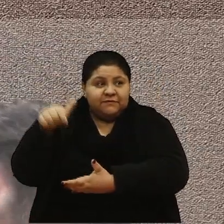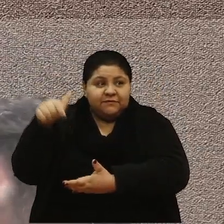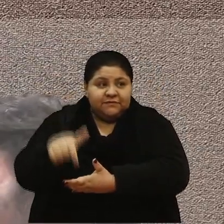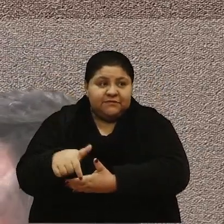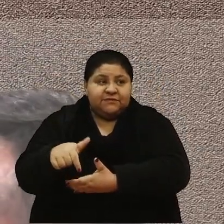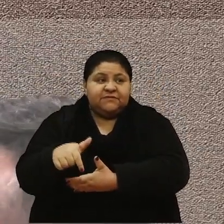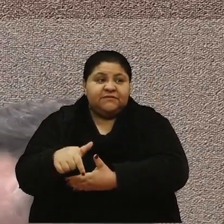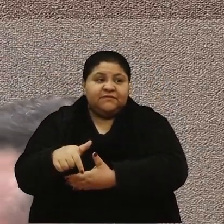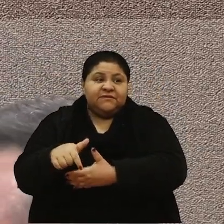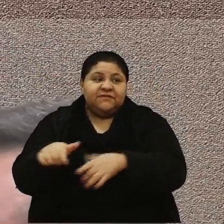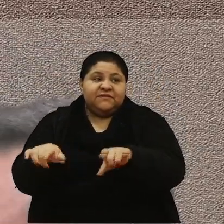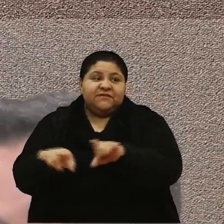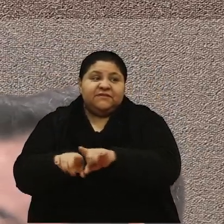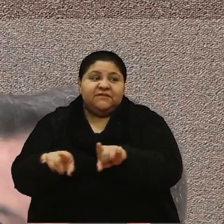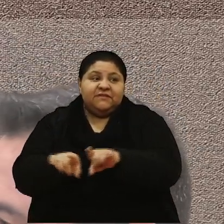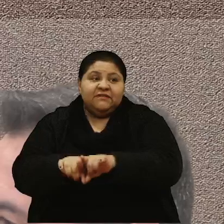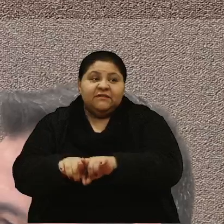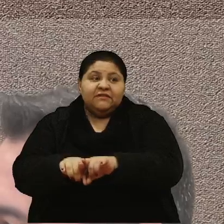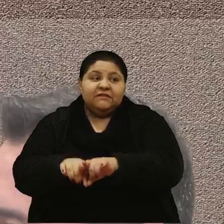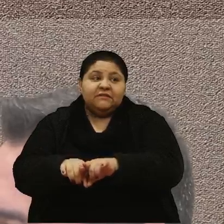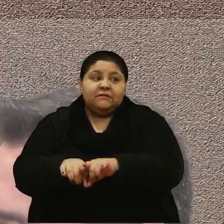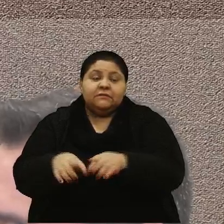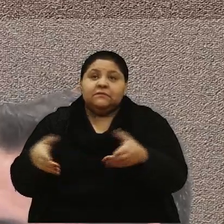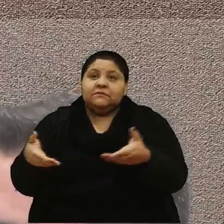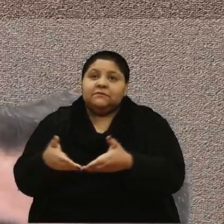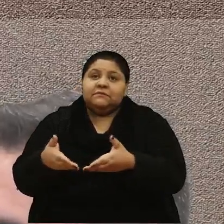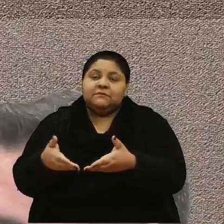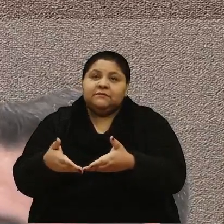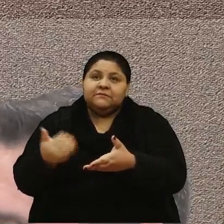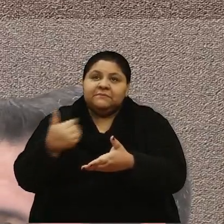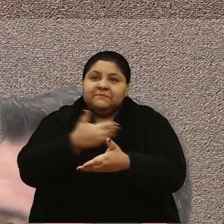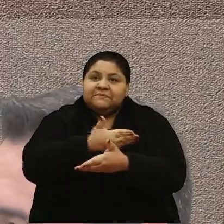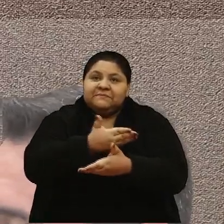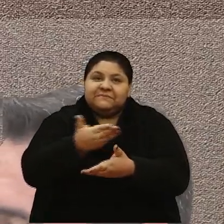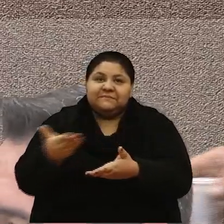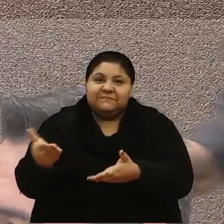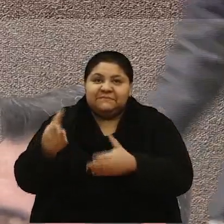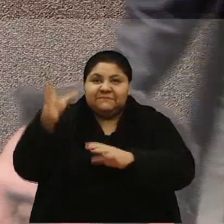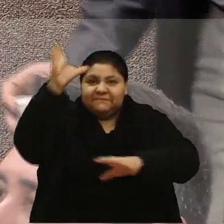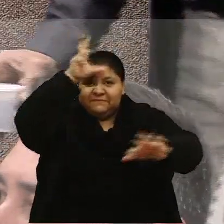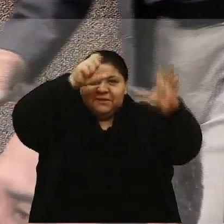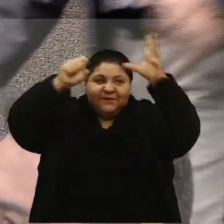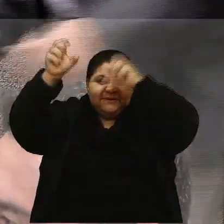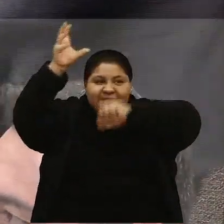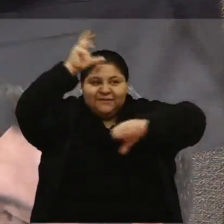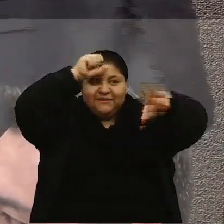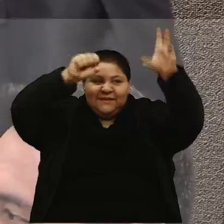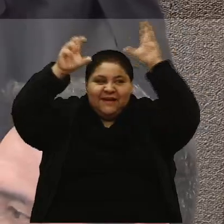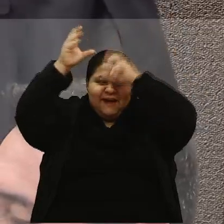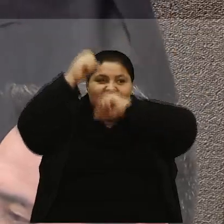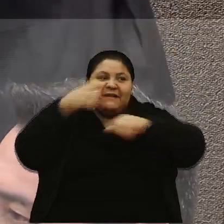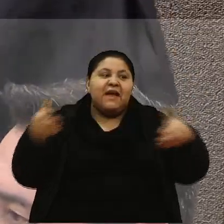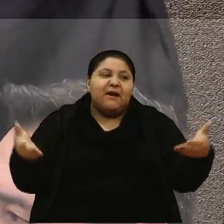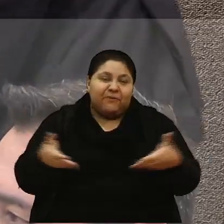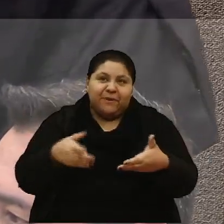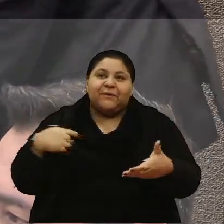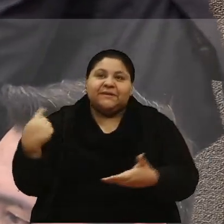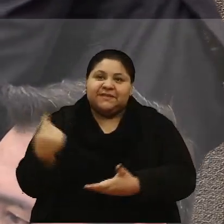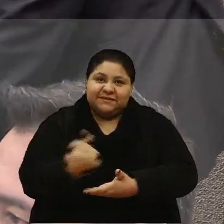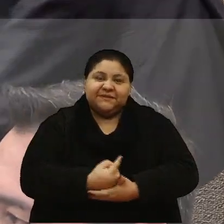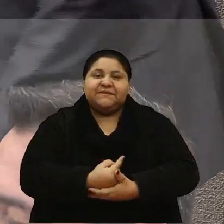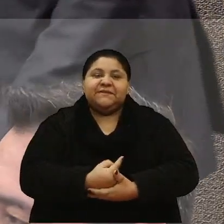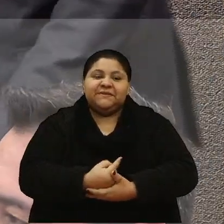um motivo de alento para nós, porque por vocês o conhecimento passa e serão os nossos novos líderes. O problema é ouvir